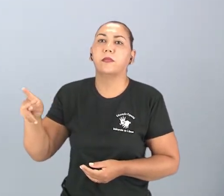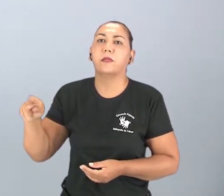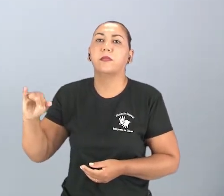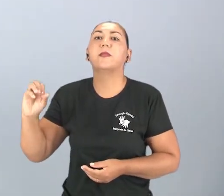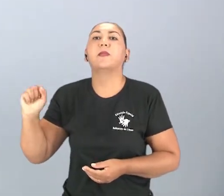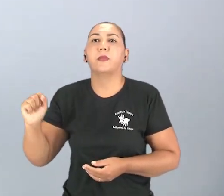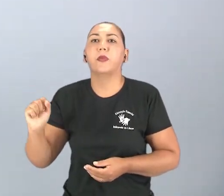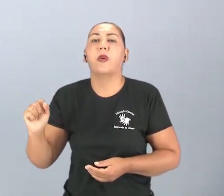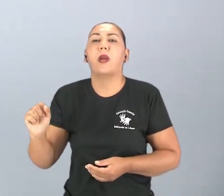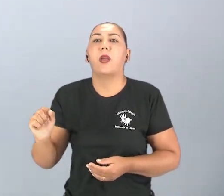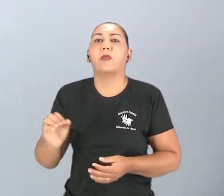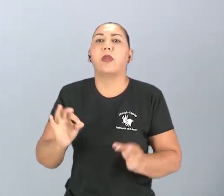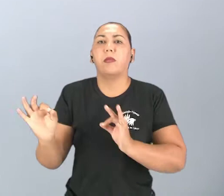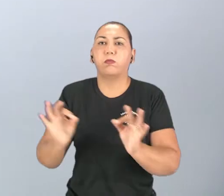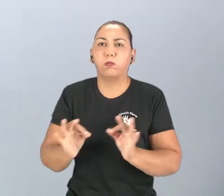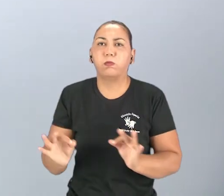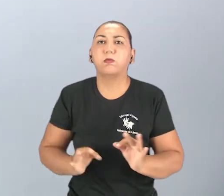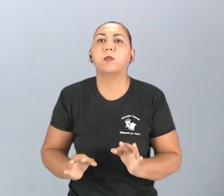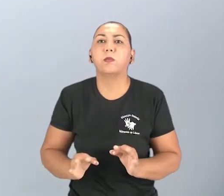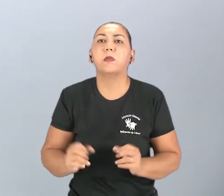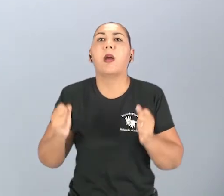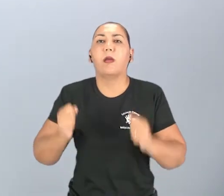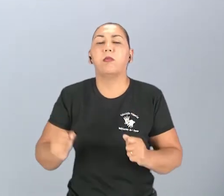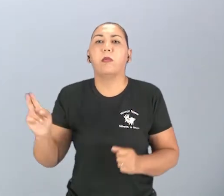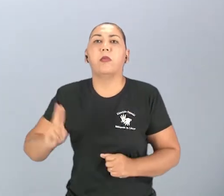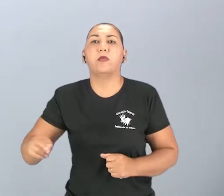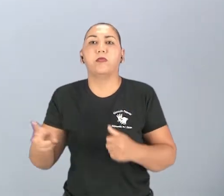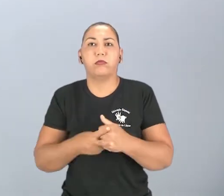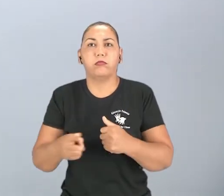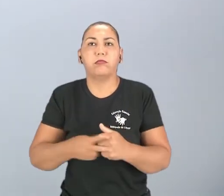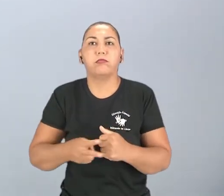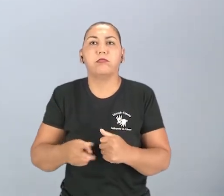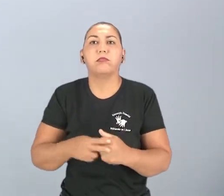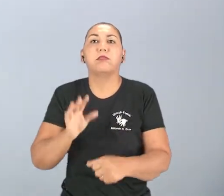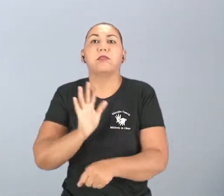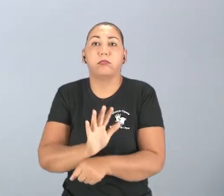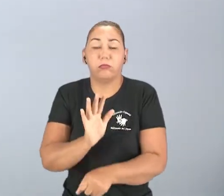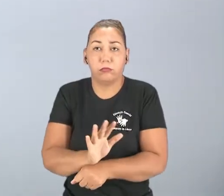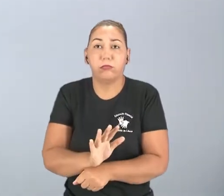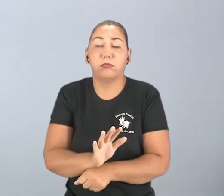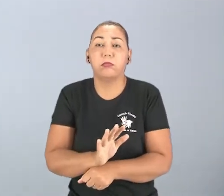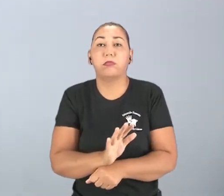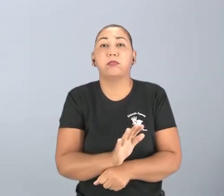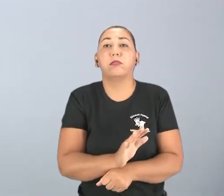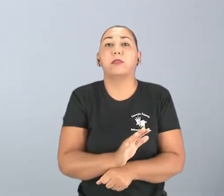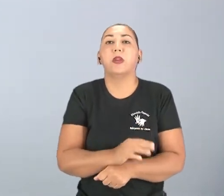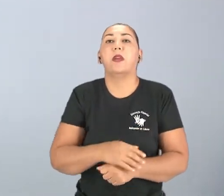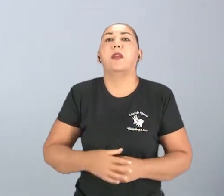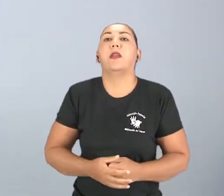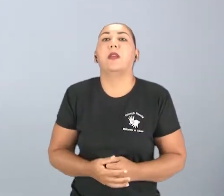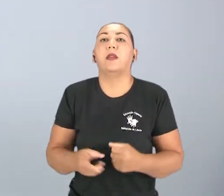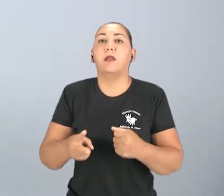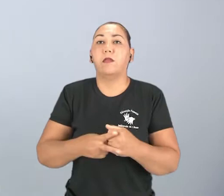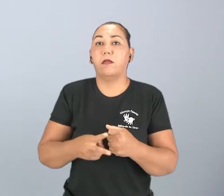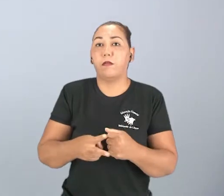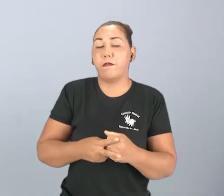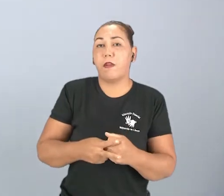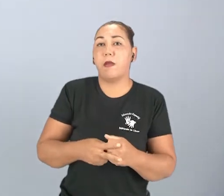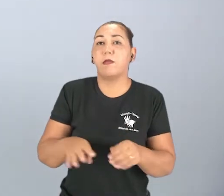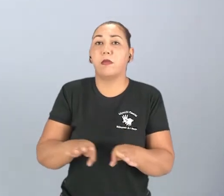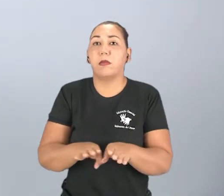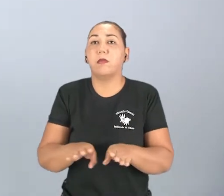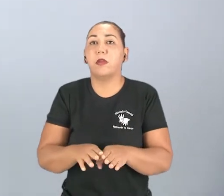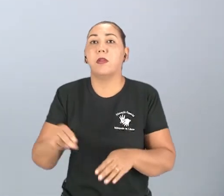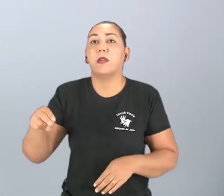para fazer uma locução, você pode usar um verbo auxiliar, que será conjugado, e um verbo nessas formas que chamamos de formas